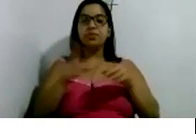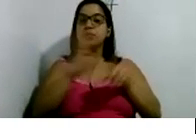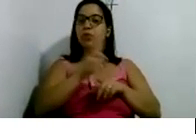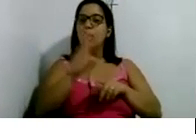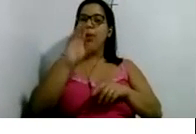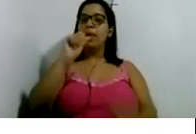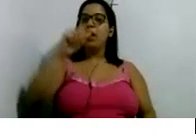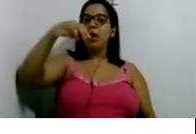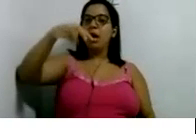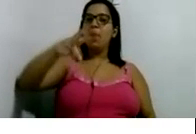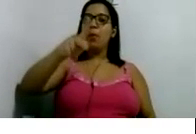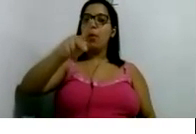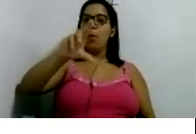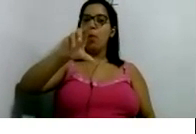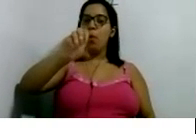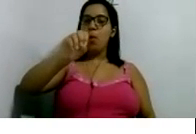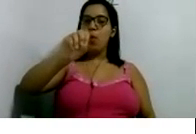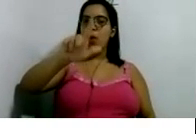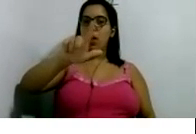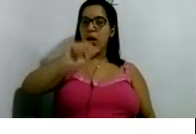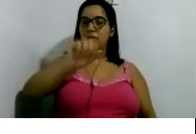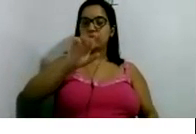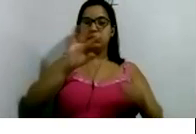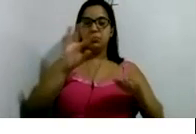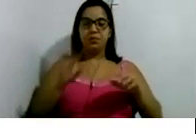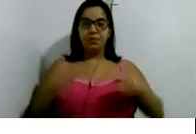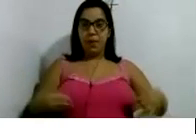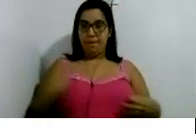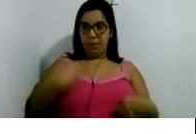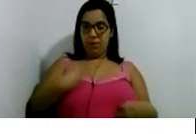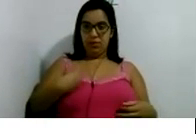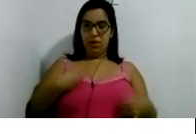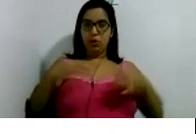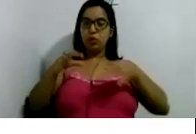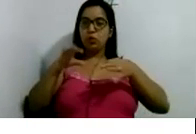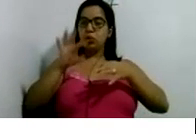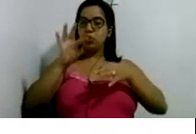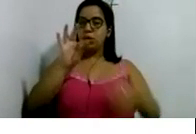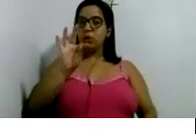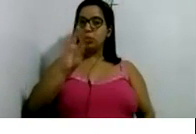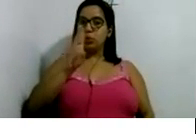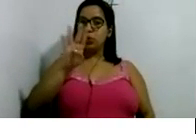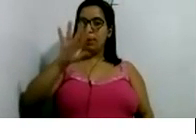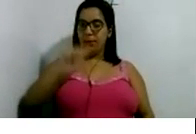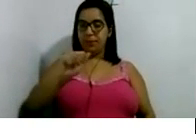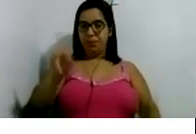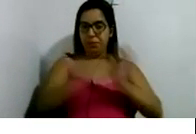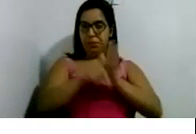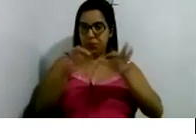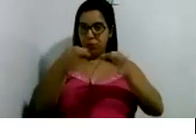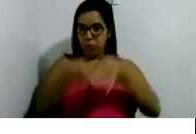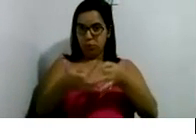da tuba uterina. Então, aqui a gente tem o oócito, ele vai ser expulso na